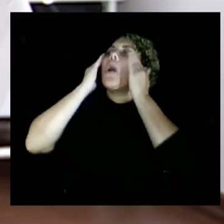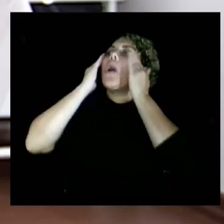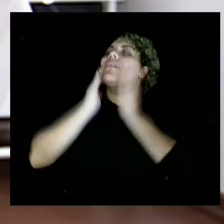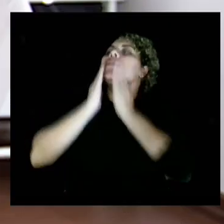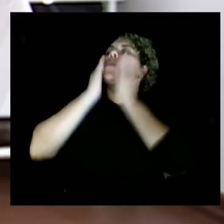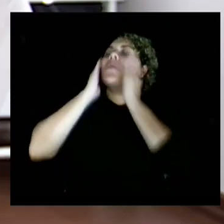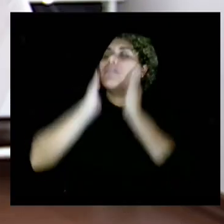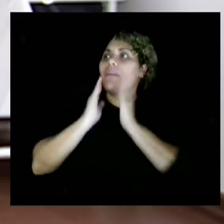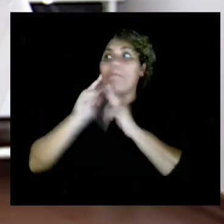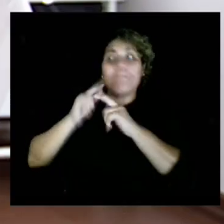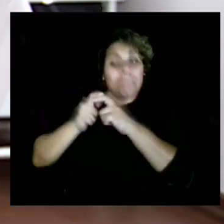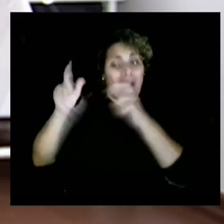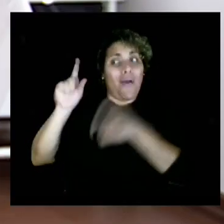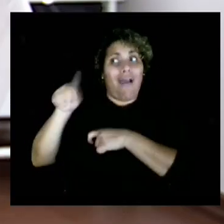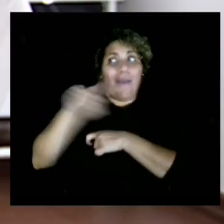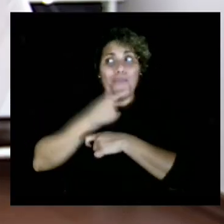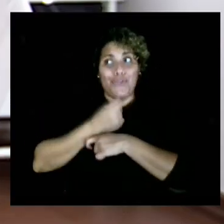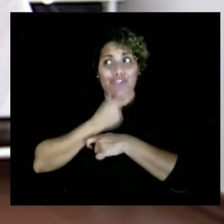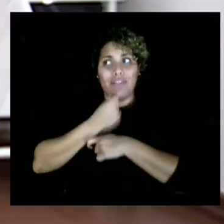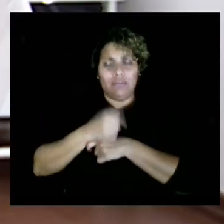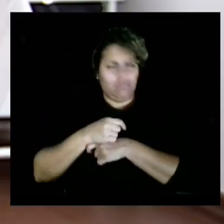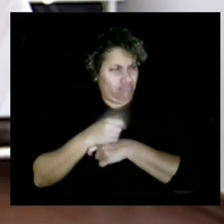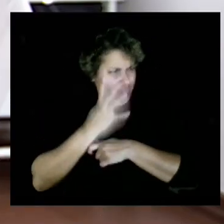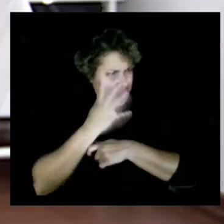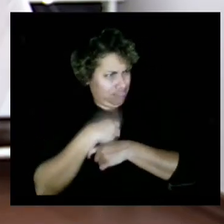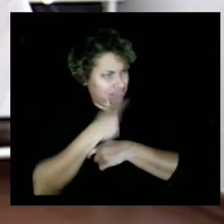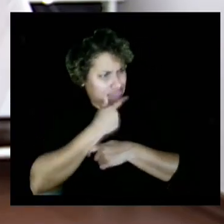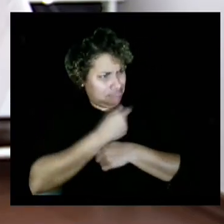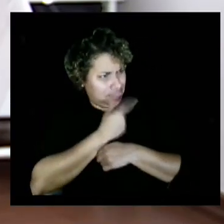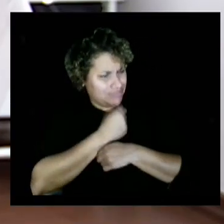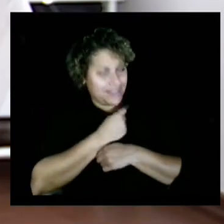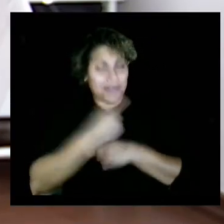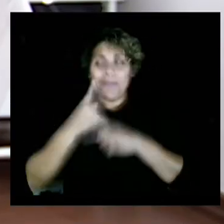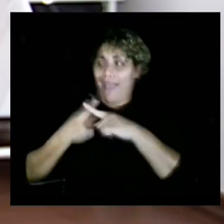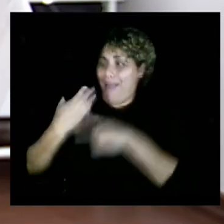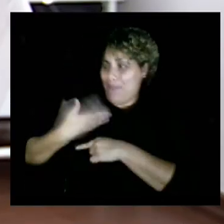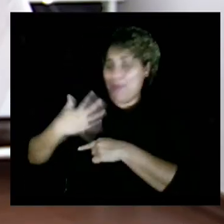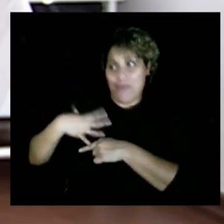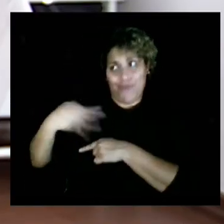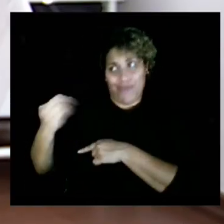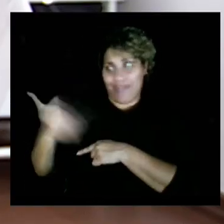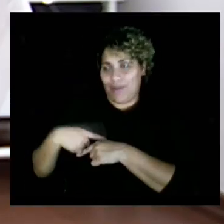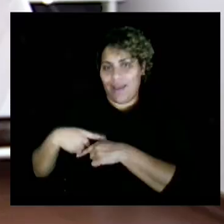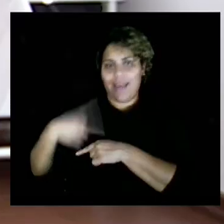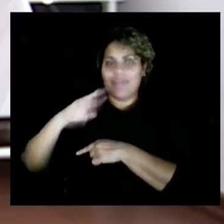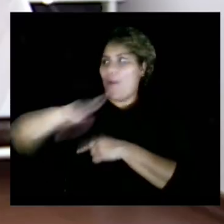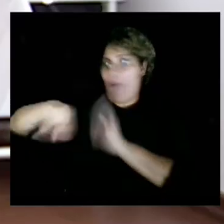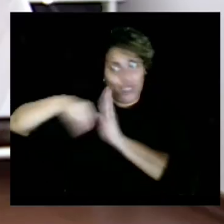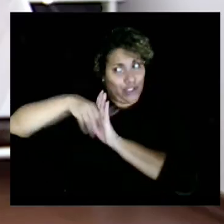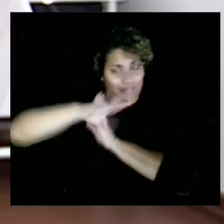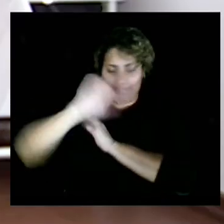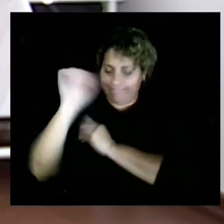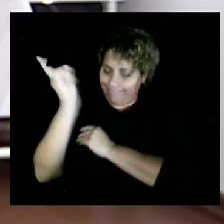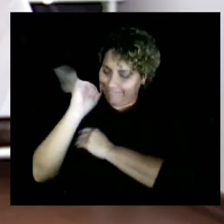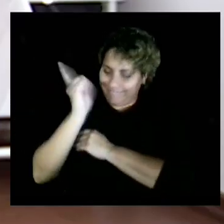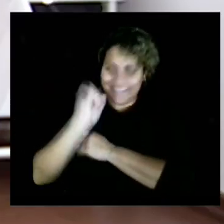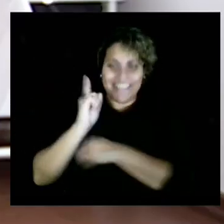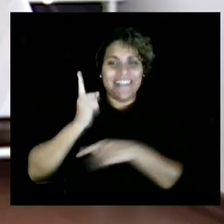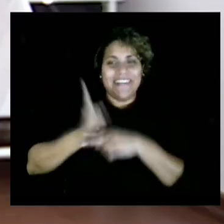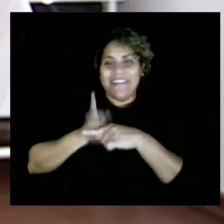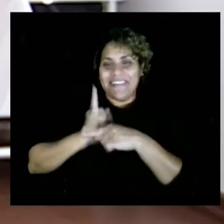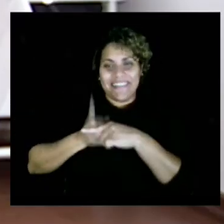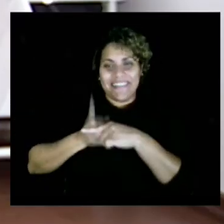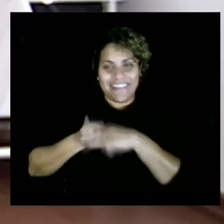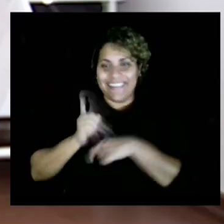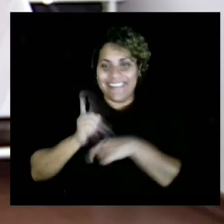são amigos do seu filho? É essa a indicação? Me São fala. amigos do meu filho, não é indicação dele, mas eu